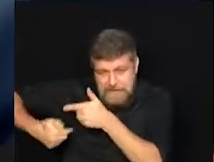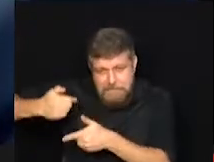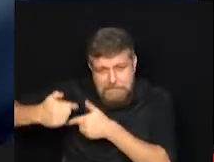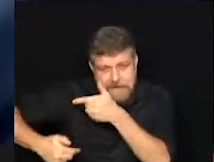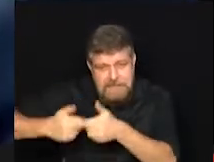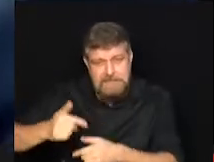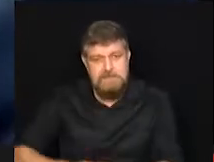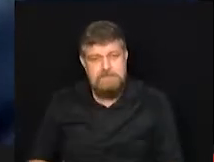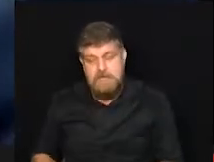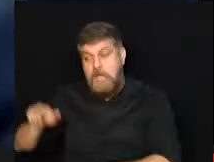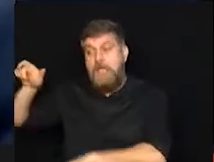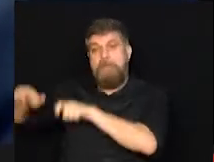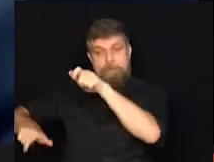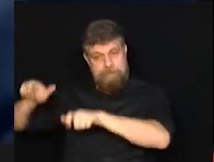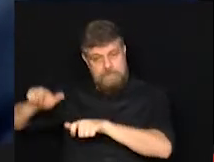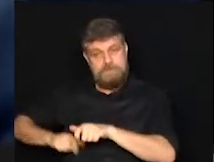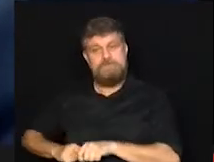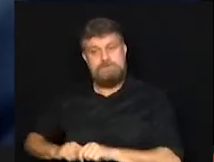e outras,